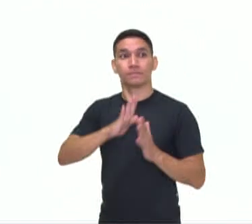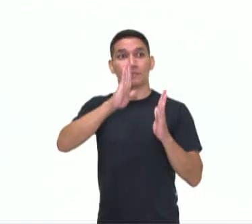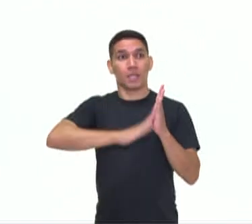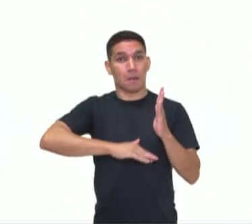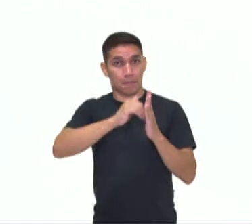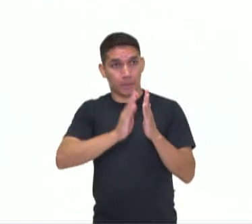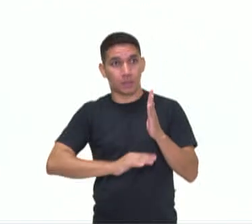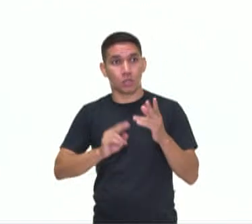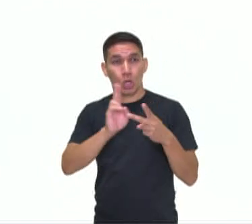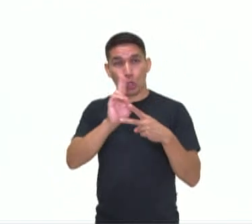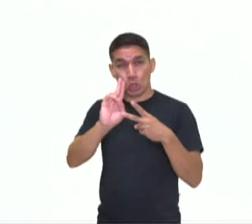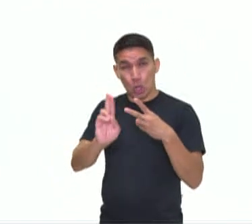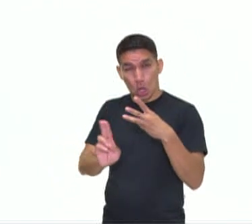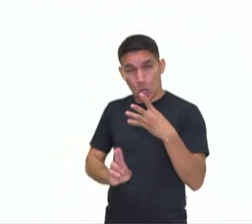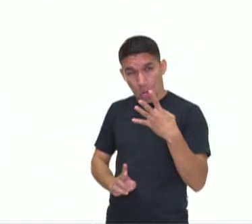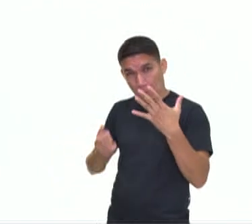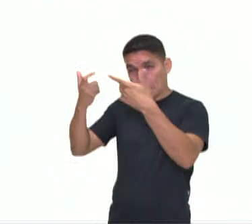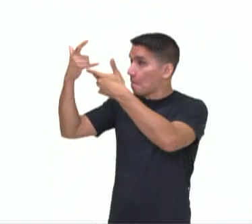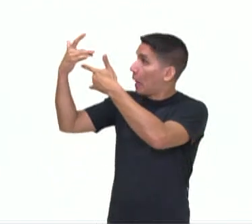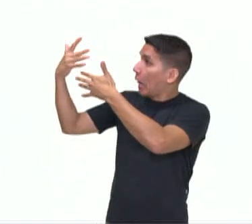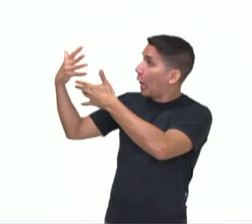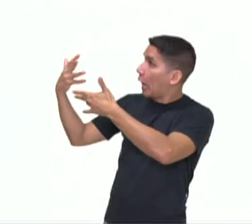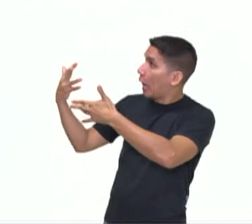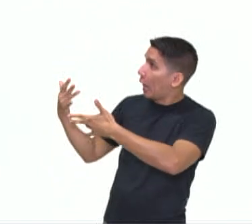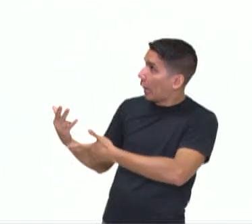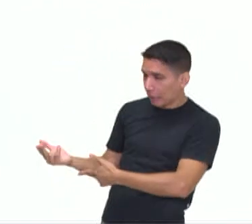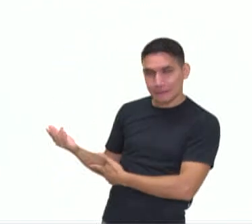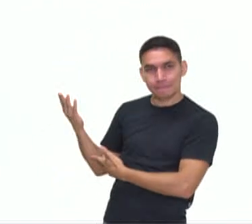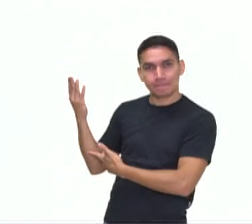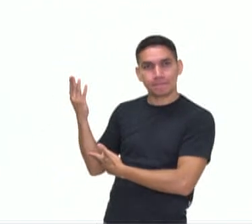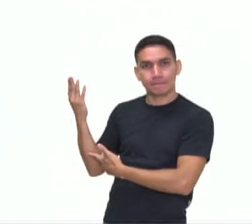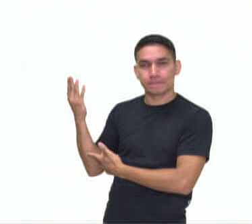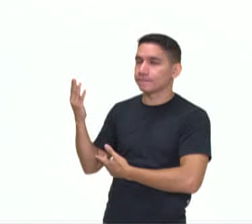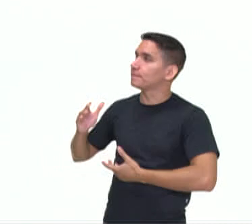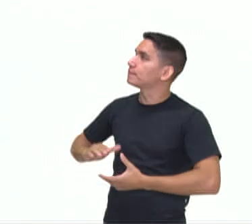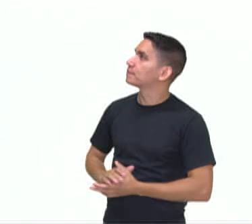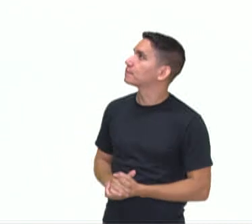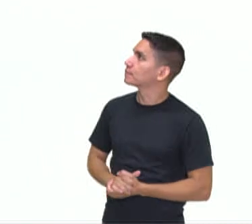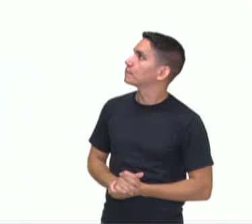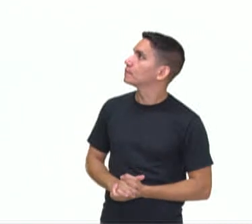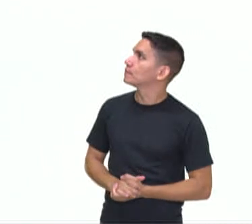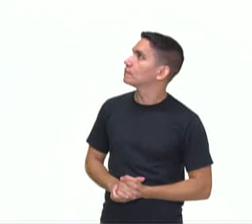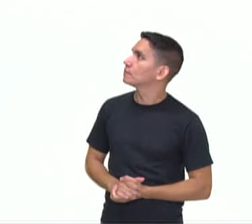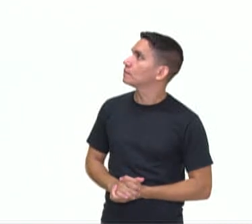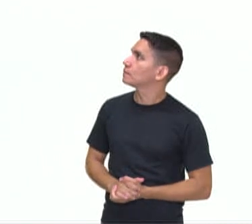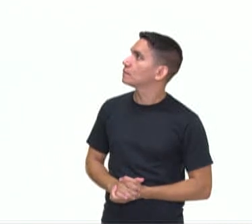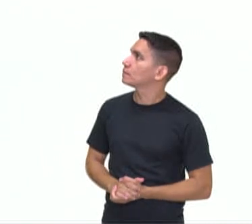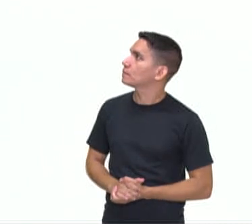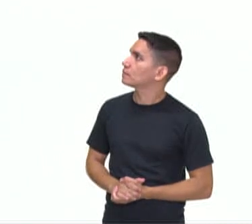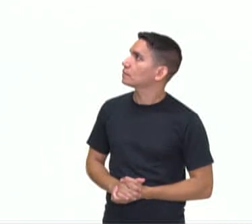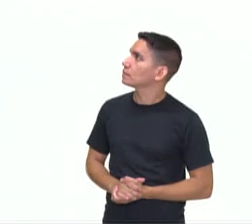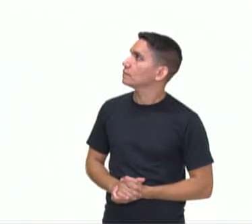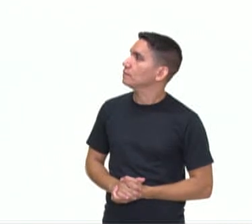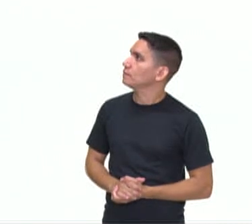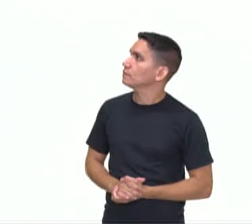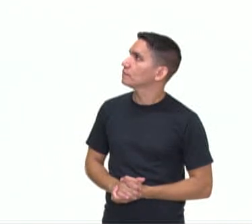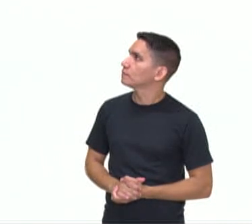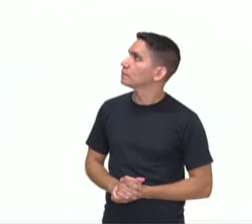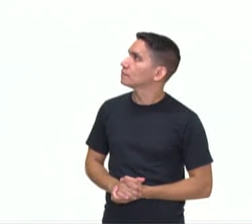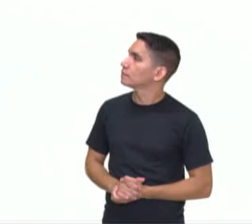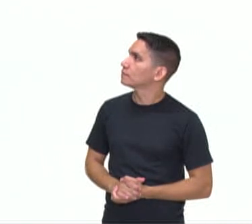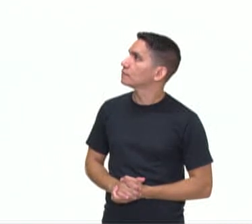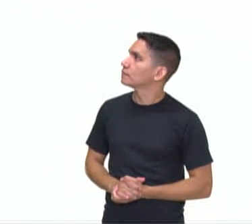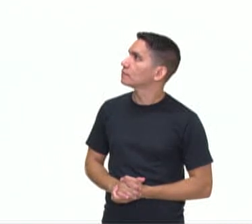o Poussin, o Rembrandt, o Vermeer, o Velázquez, o Rubens, o Guido Reni, o Caravaggio, o Andrea Pozzo, Franz Hals,